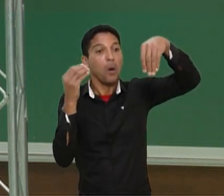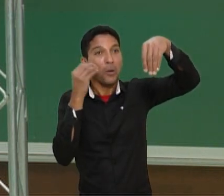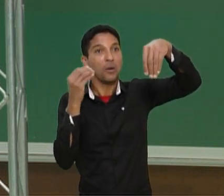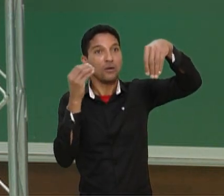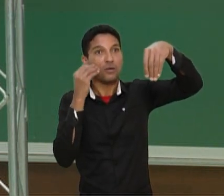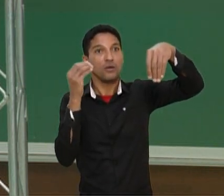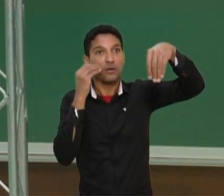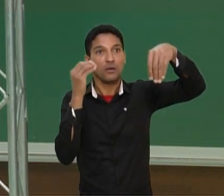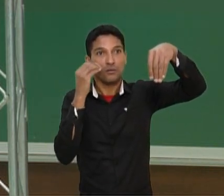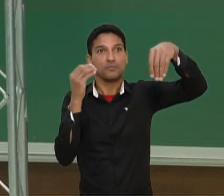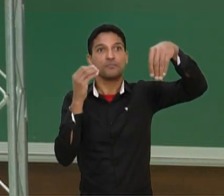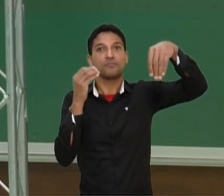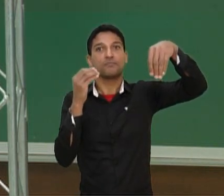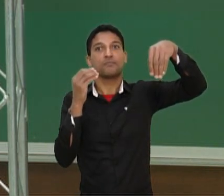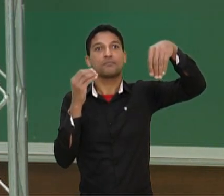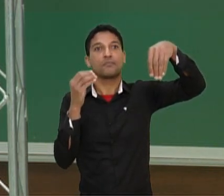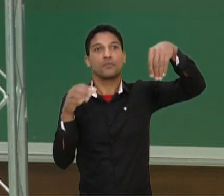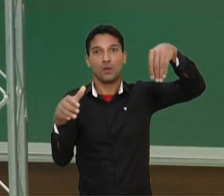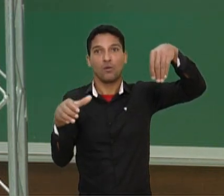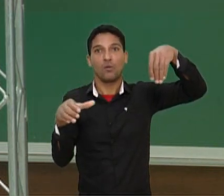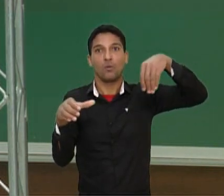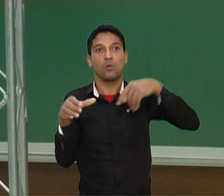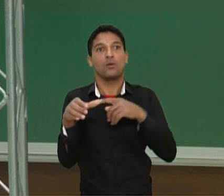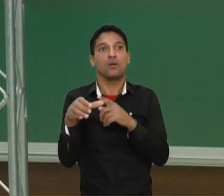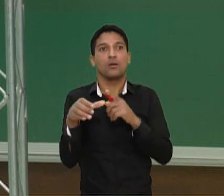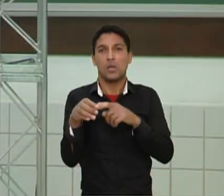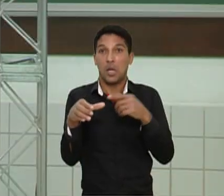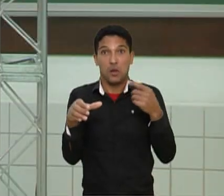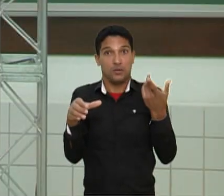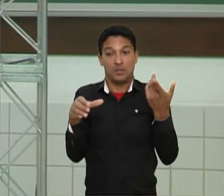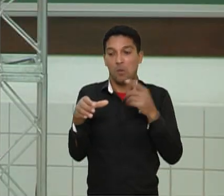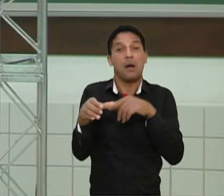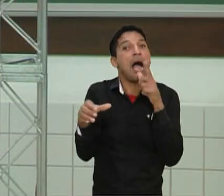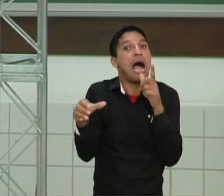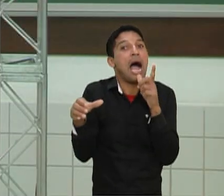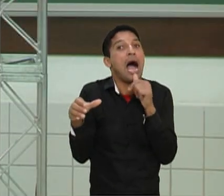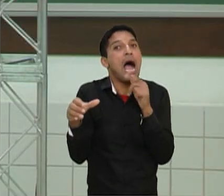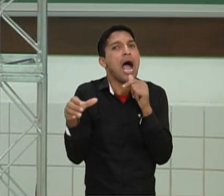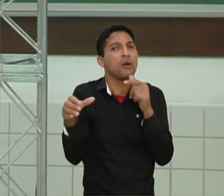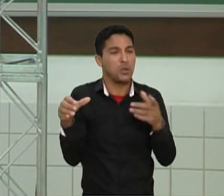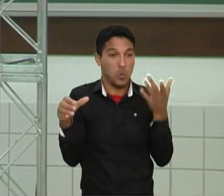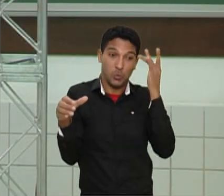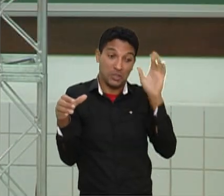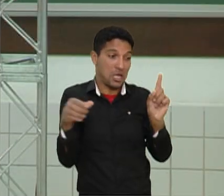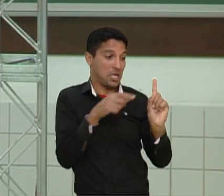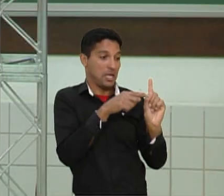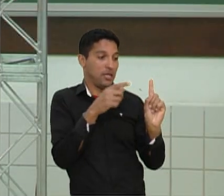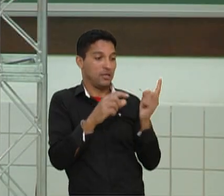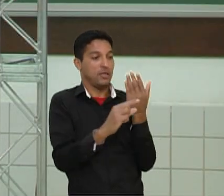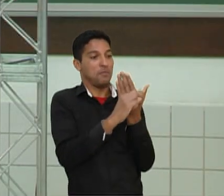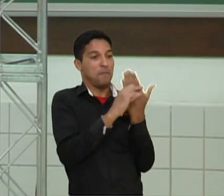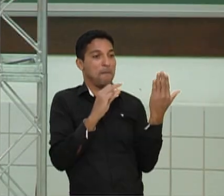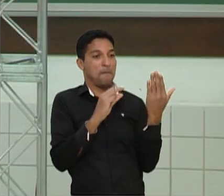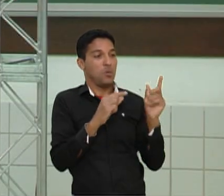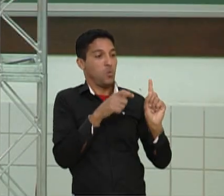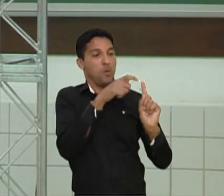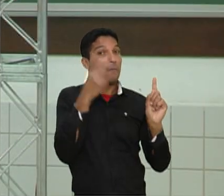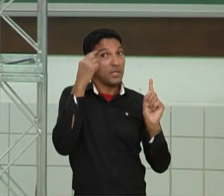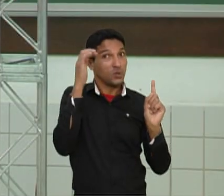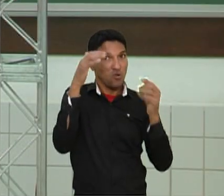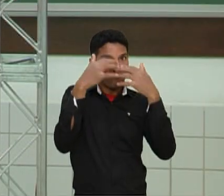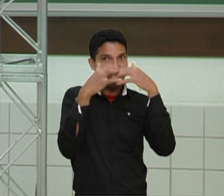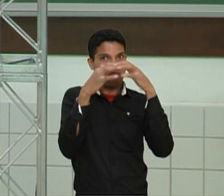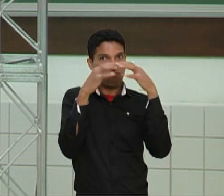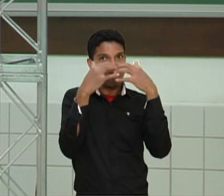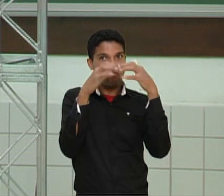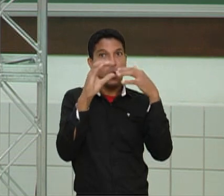até que chegou uma hora que eu não sei por que cargas d'água, eu não sei se ele pensou, não sei se foi um acidente ou porque ele fez